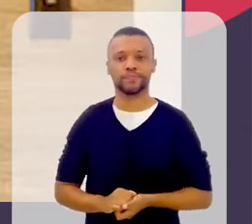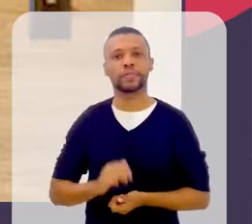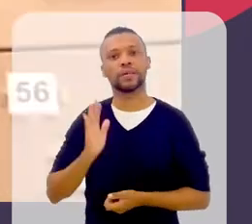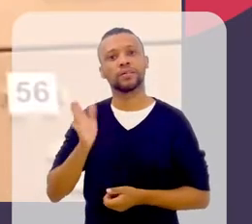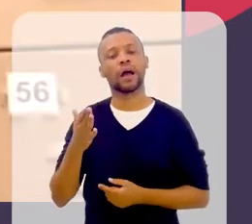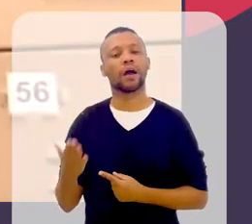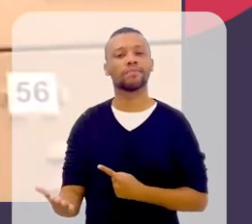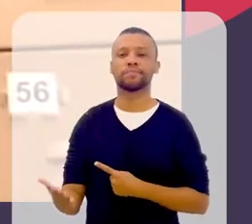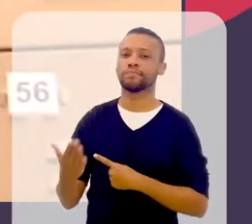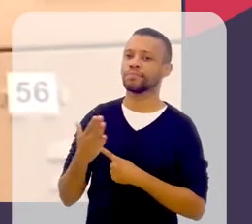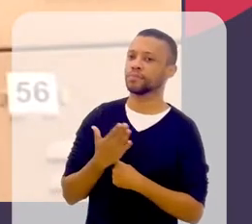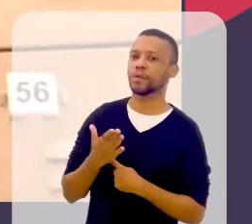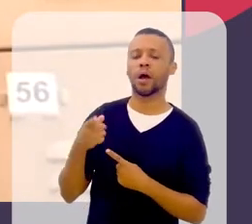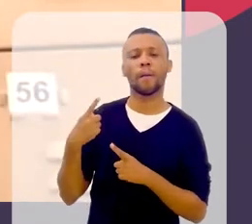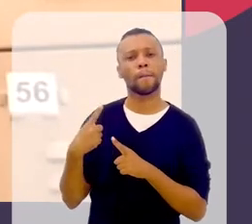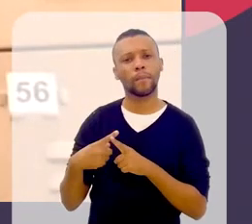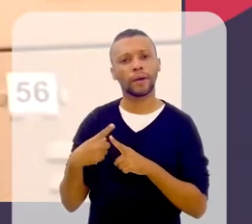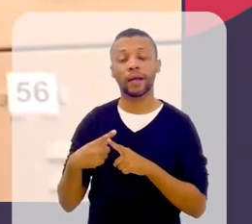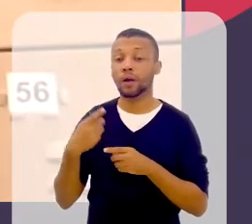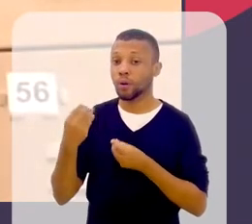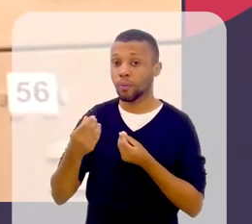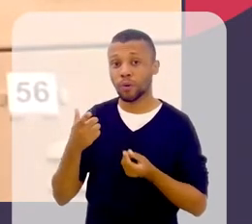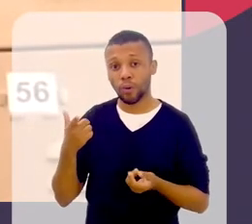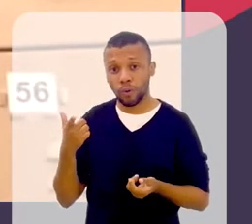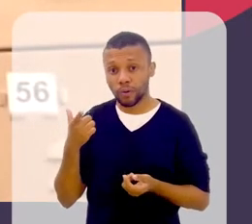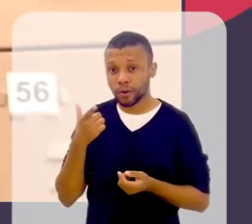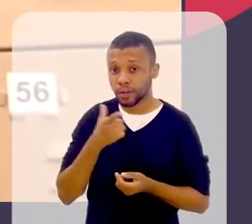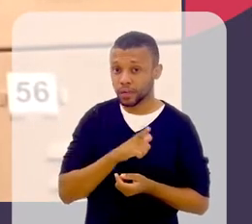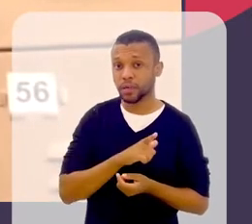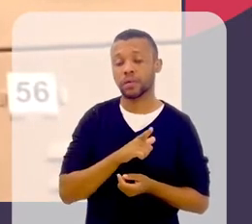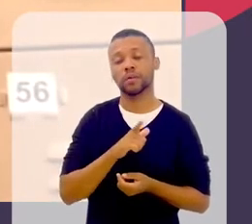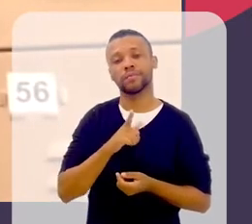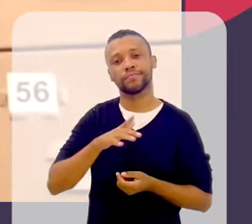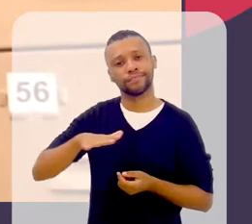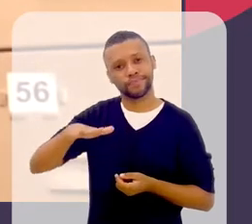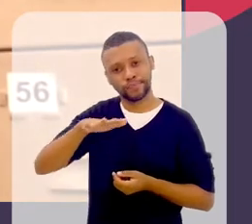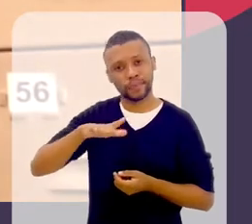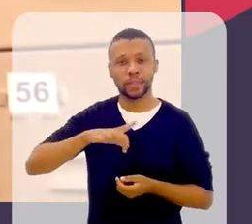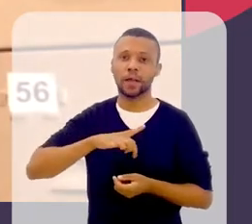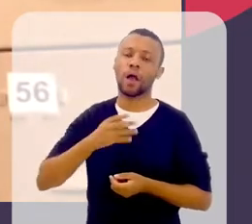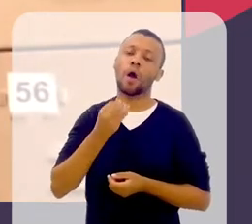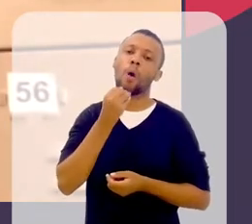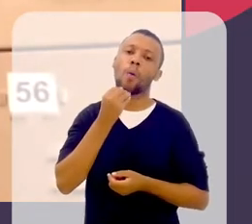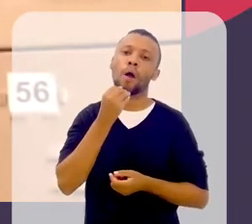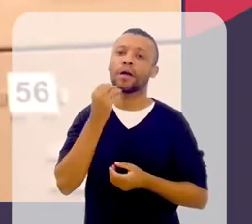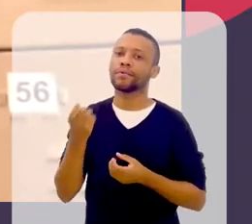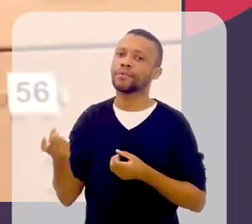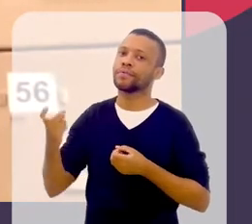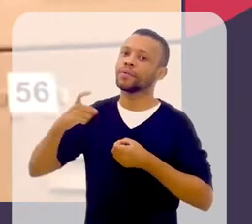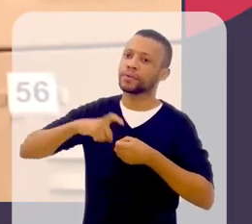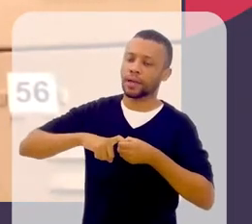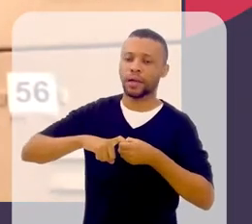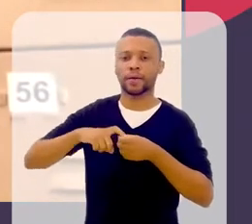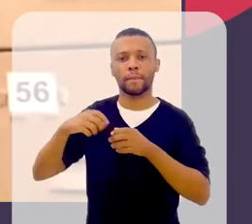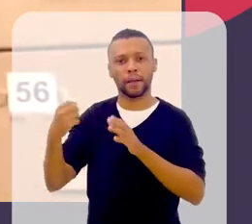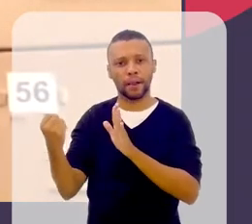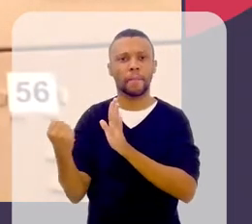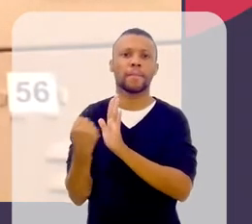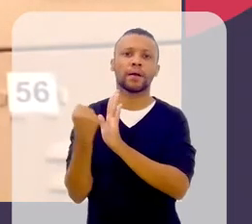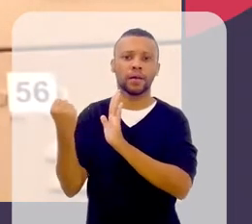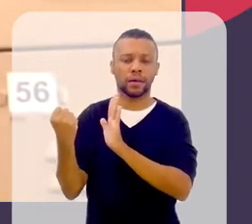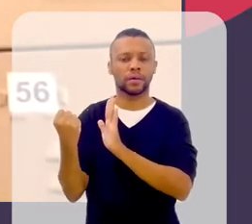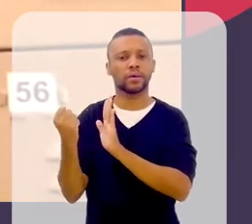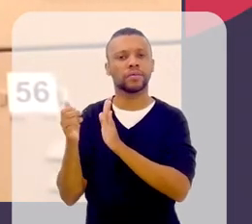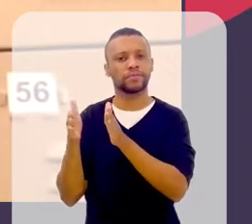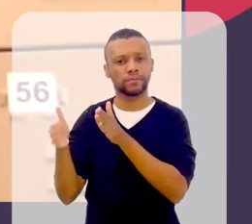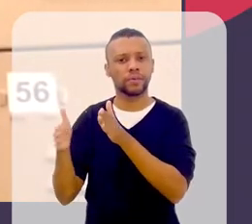Vai contribuir porque, assim, como eu ganhei o Global Link Research Awards, eu tenho a oportunidade de voltar pela Mitacs